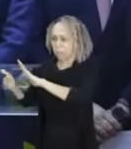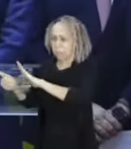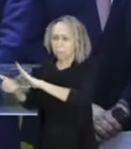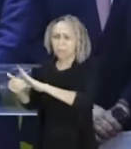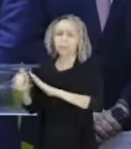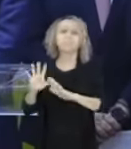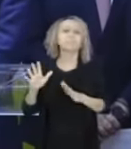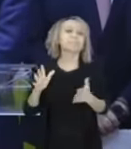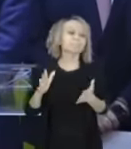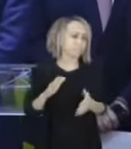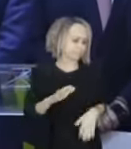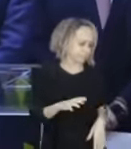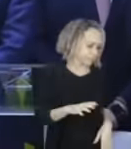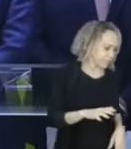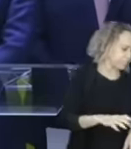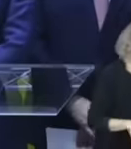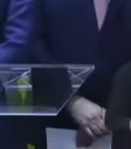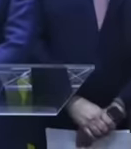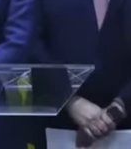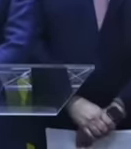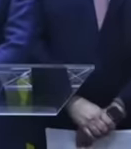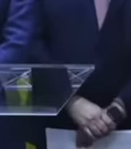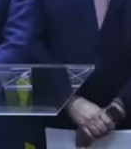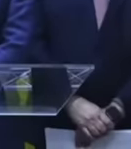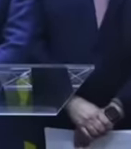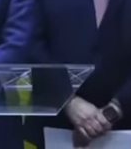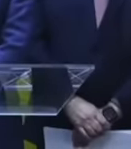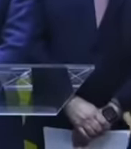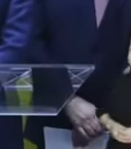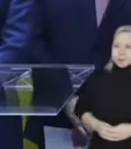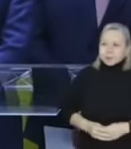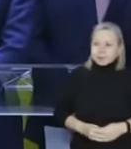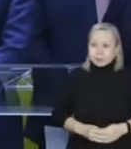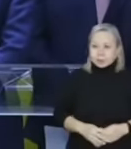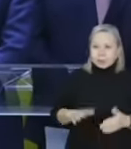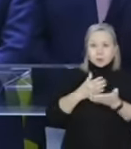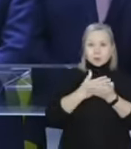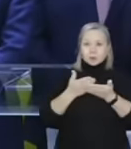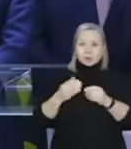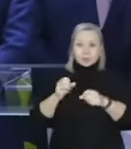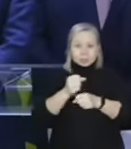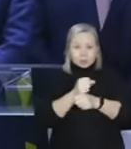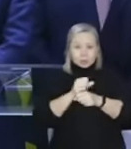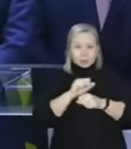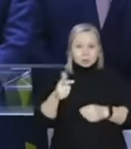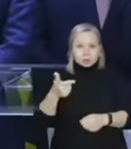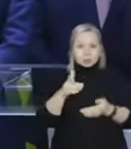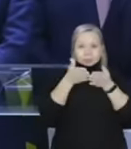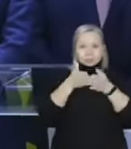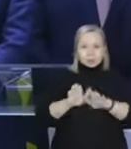na perspectiva de já abriu o ano com essa recomposição posso